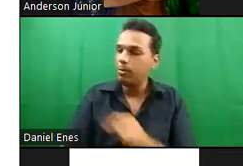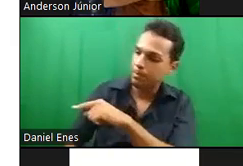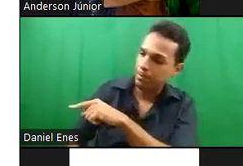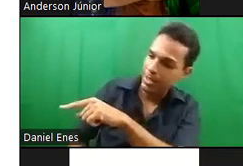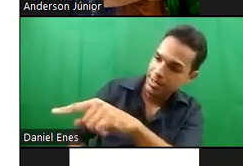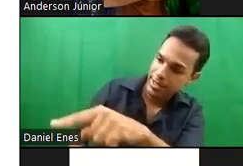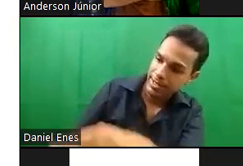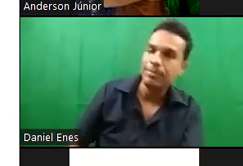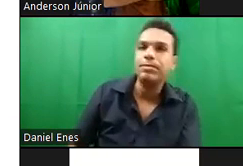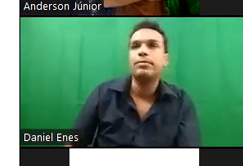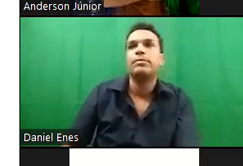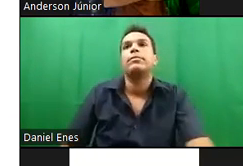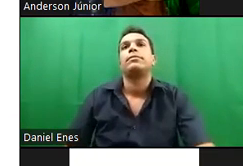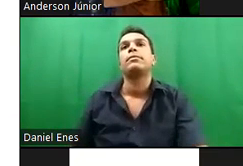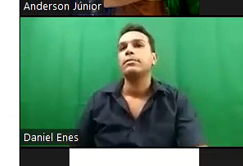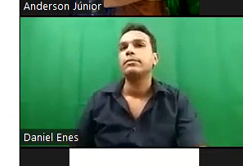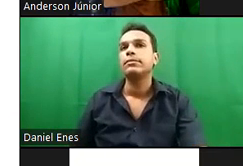Ou eles ali.